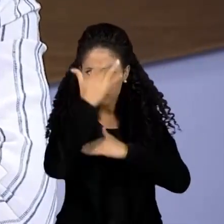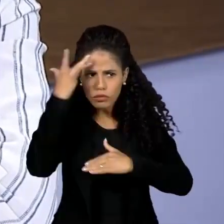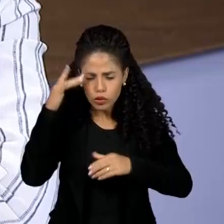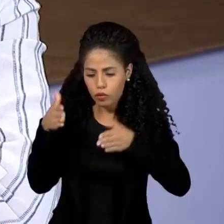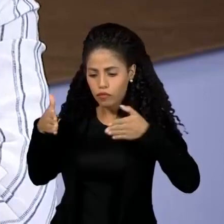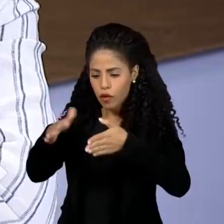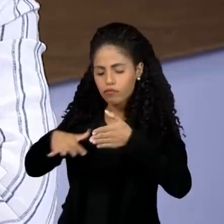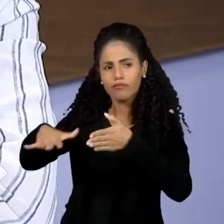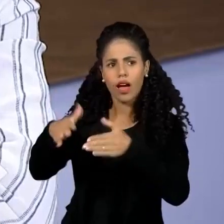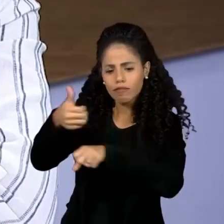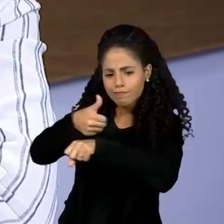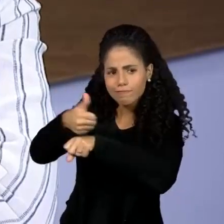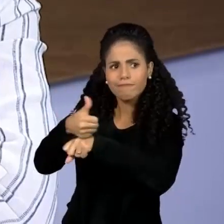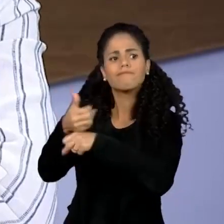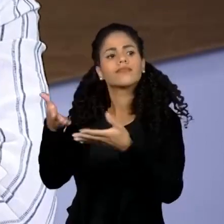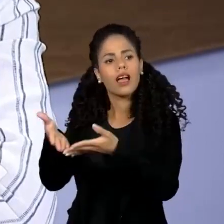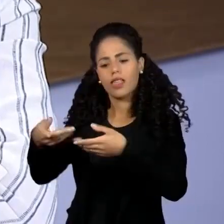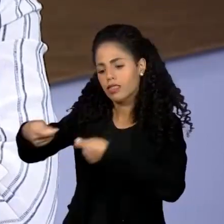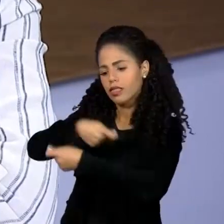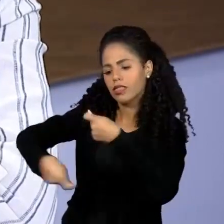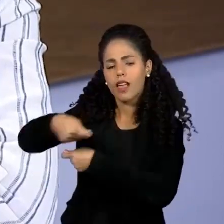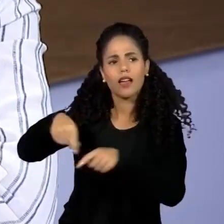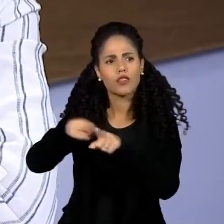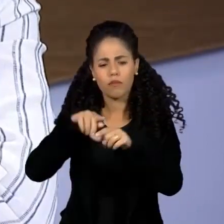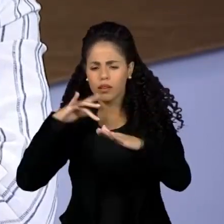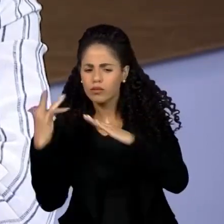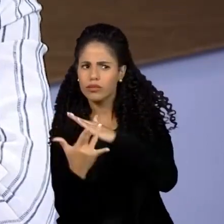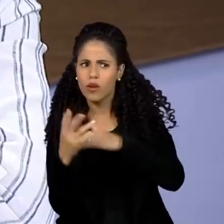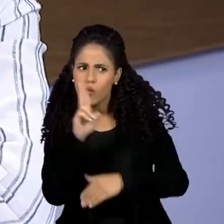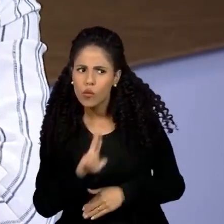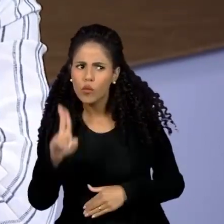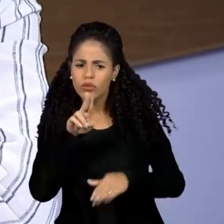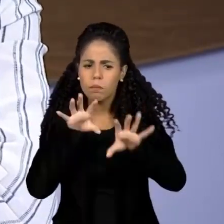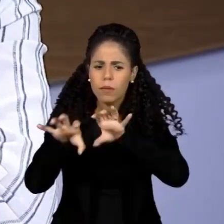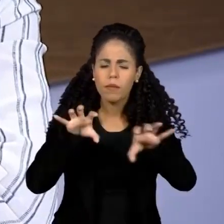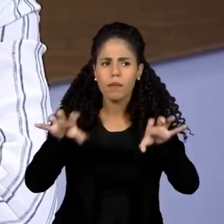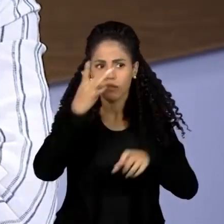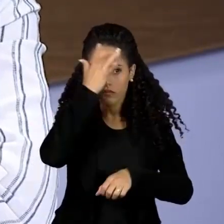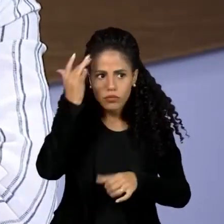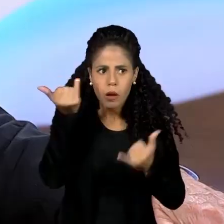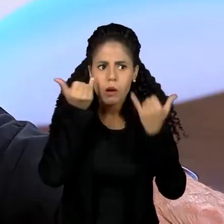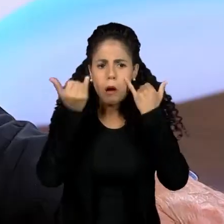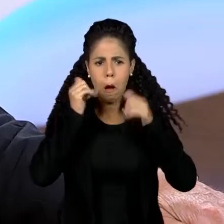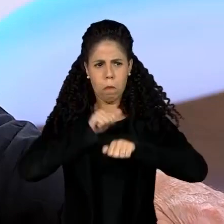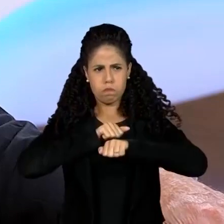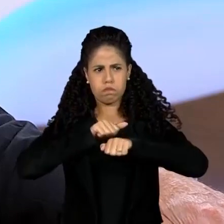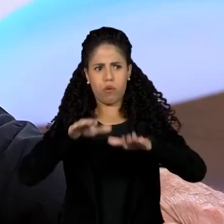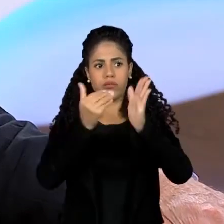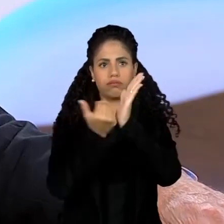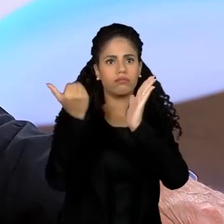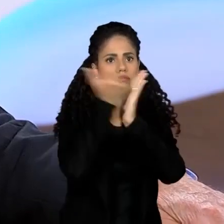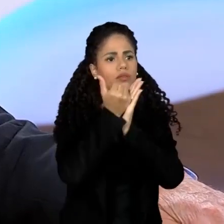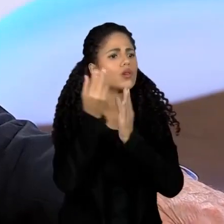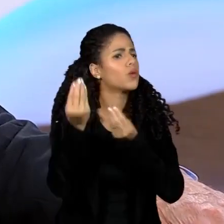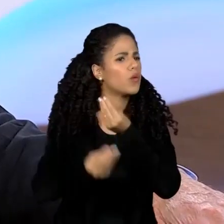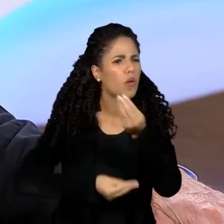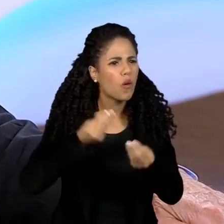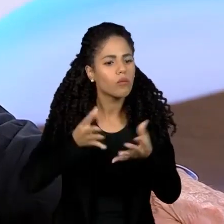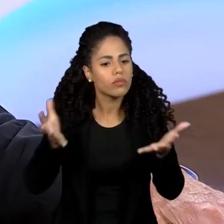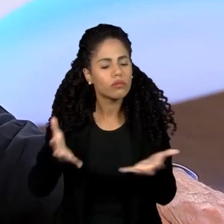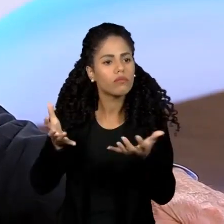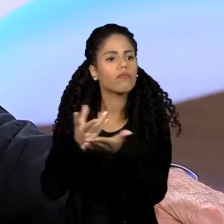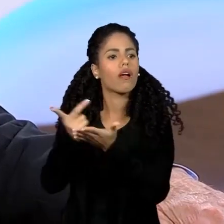preocupam desde as redes sociais e a forma como elas impactam o nosso consumo de informação, poder impactar a eficiência de mercado, a